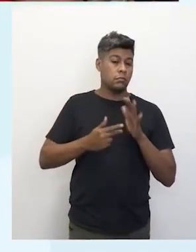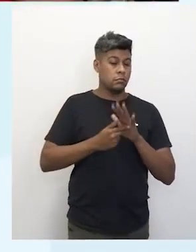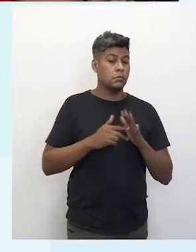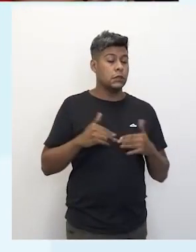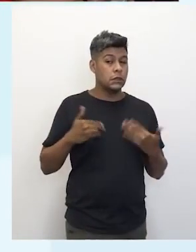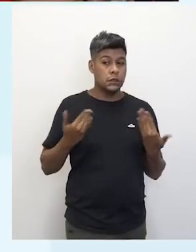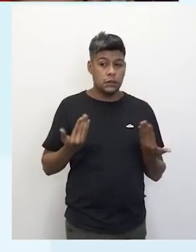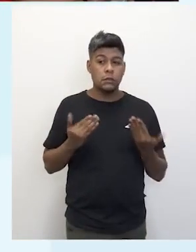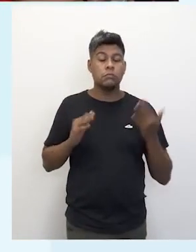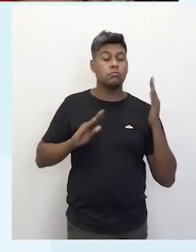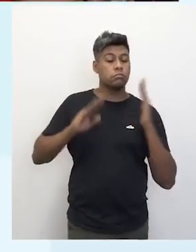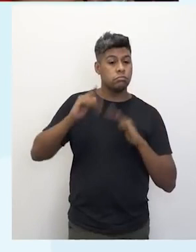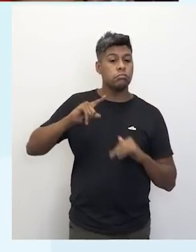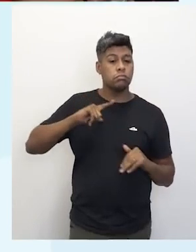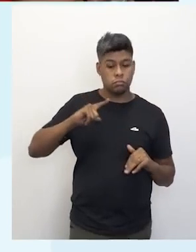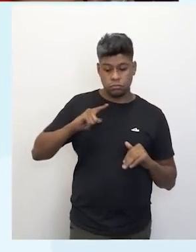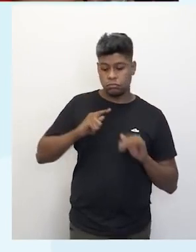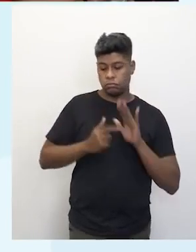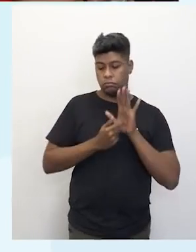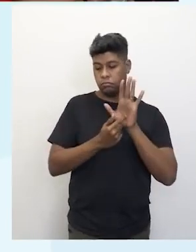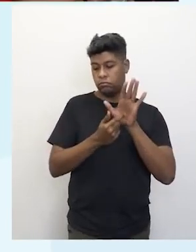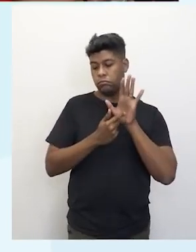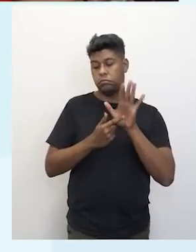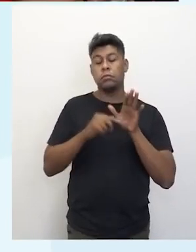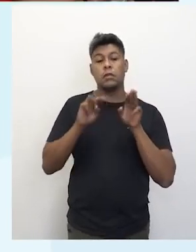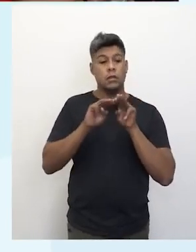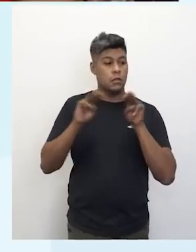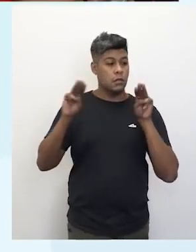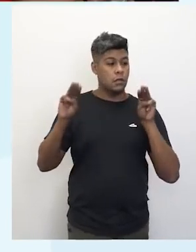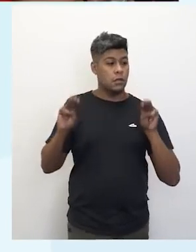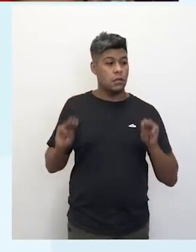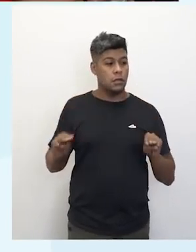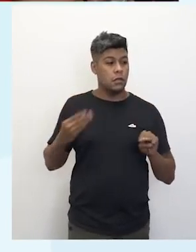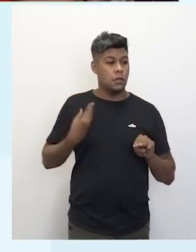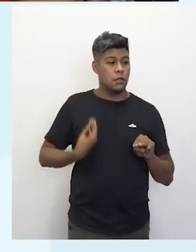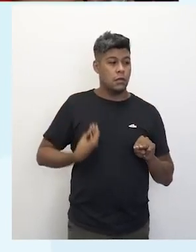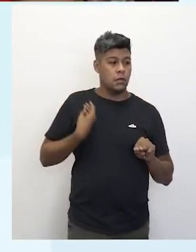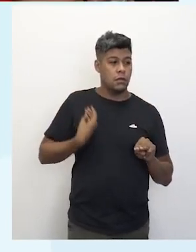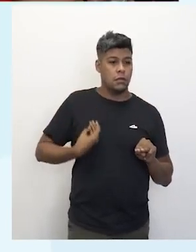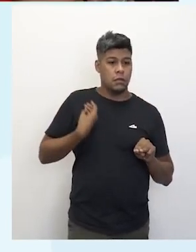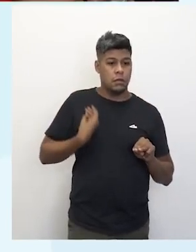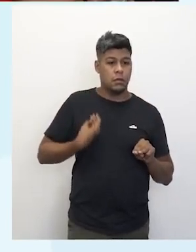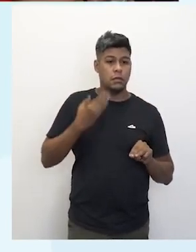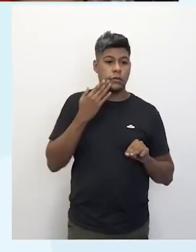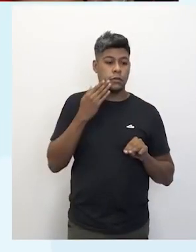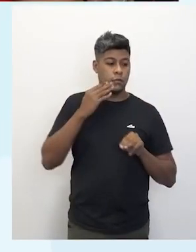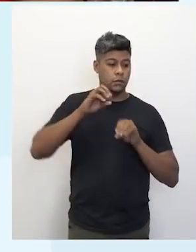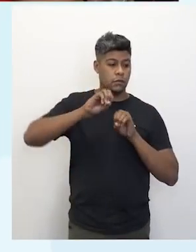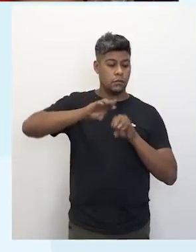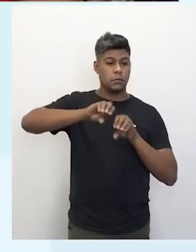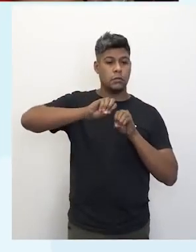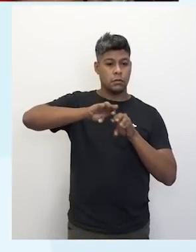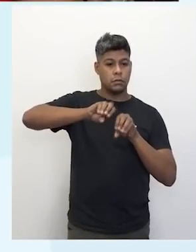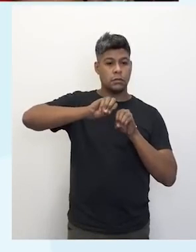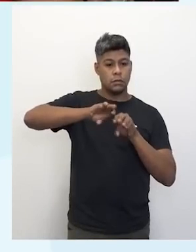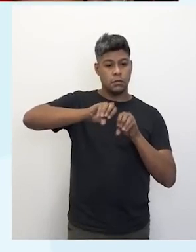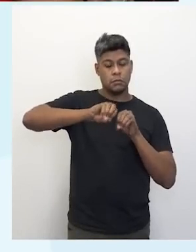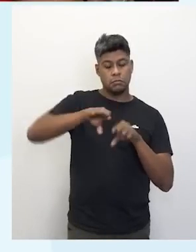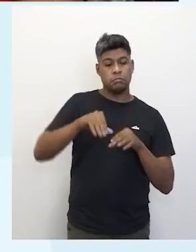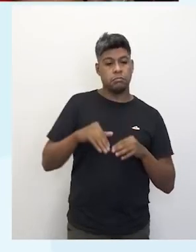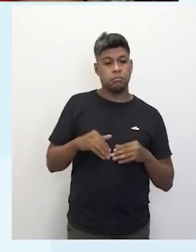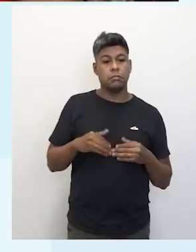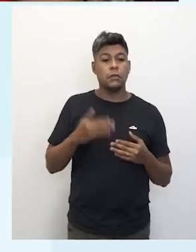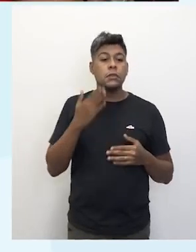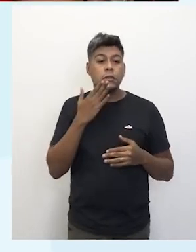a partir do momento em que eu tenho uma exposição em um museu, né, geralmente eu tenho lá um grupo de educacionais, né? Um núcleo de ação educativa,